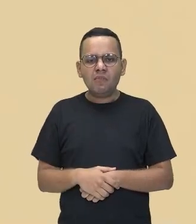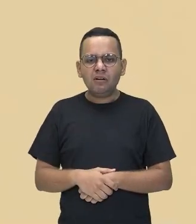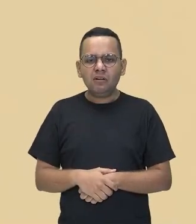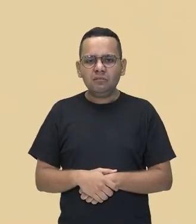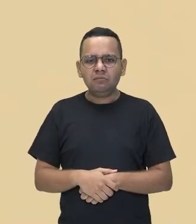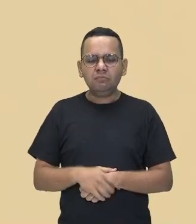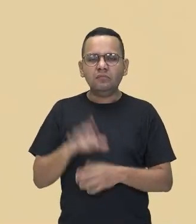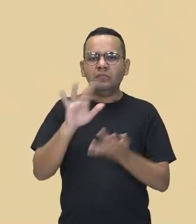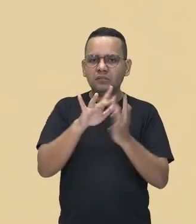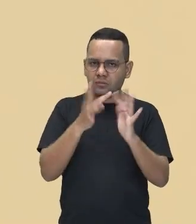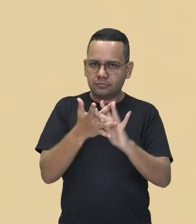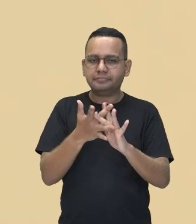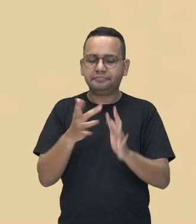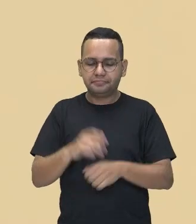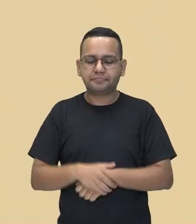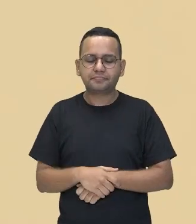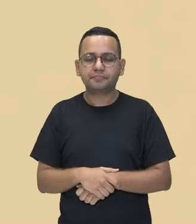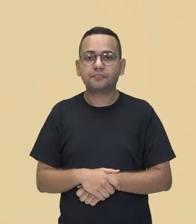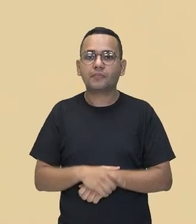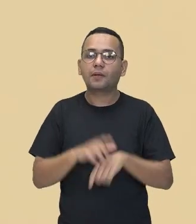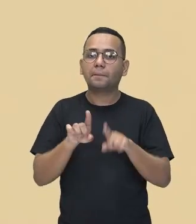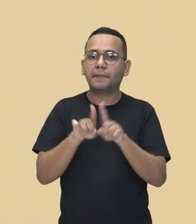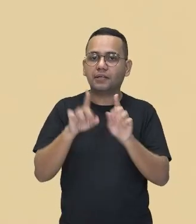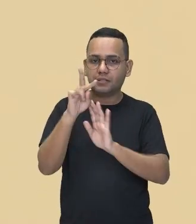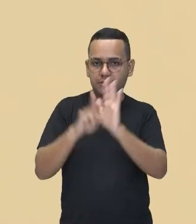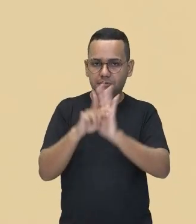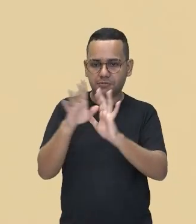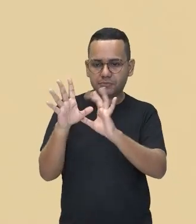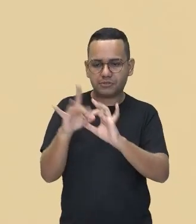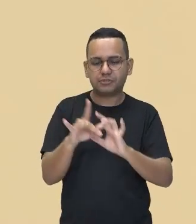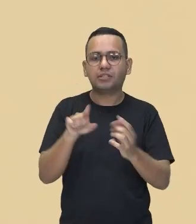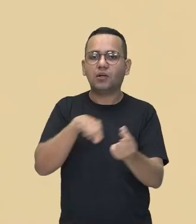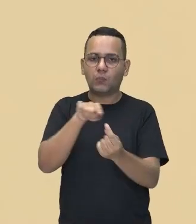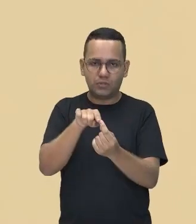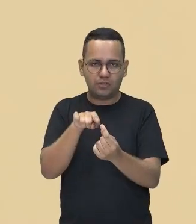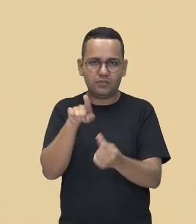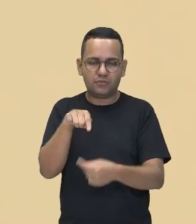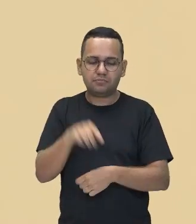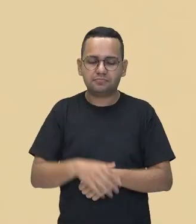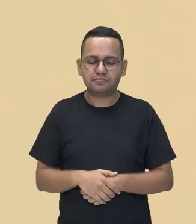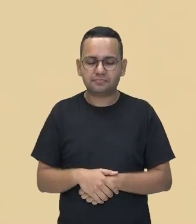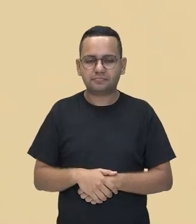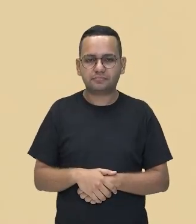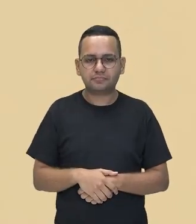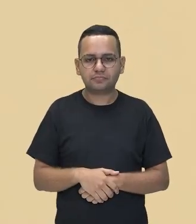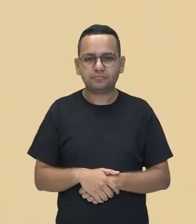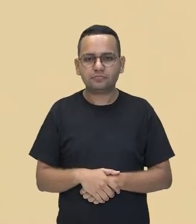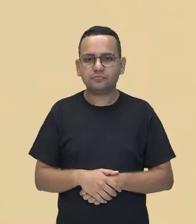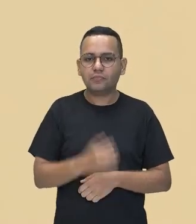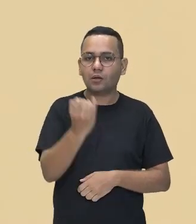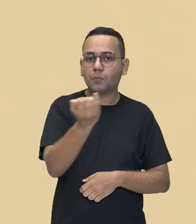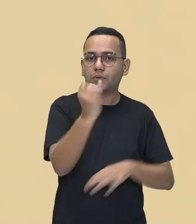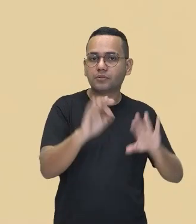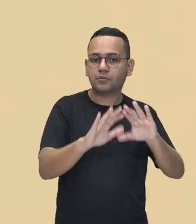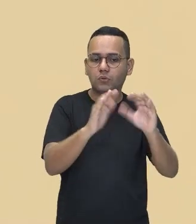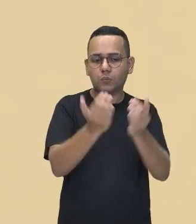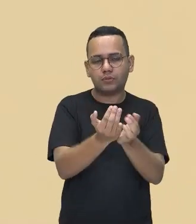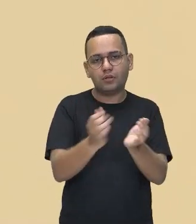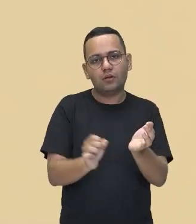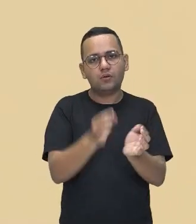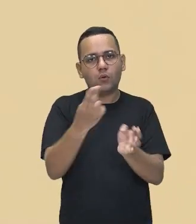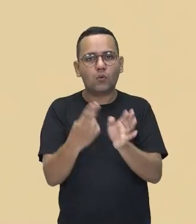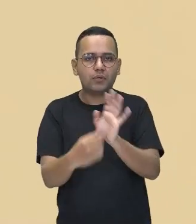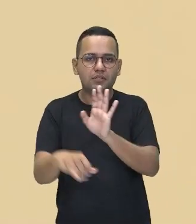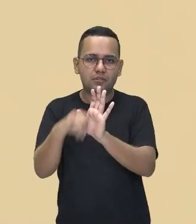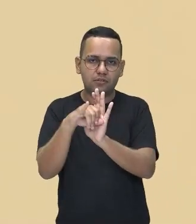dos objetivos, então, dos projetos integradores, né? A importância, então, dessa tua comunidade, a importância da tua